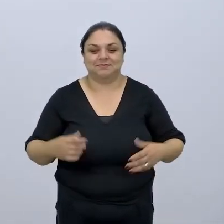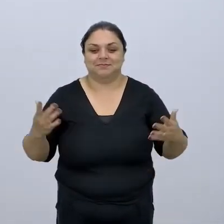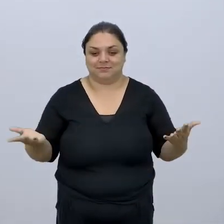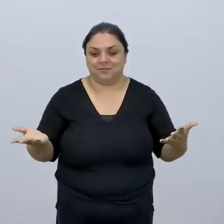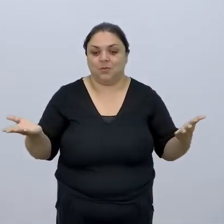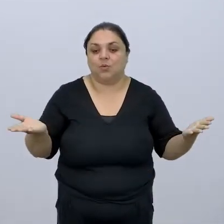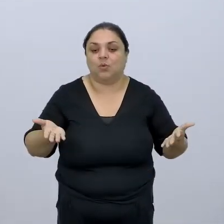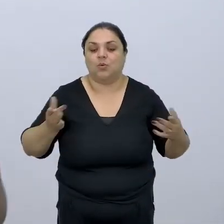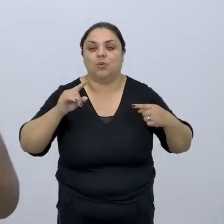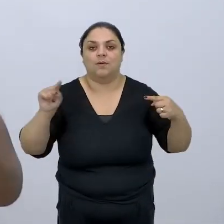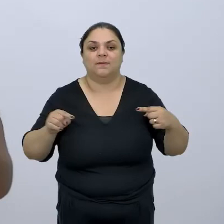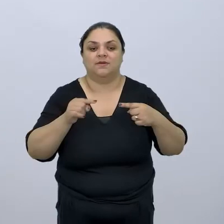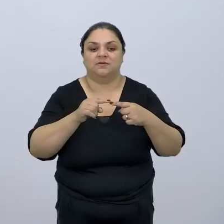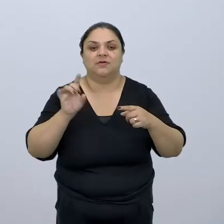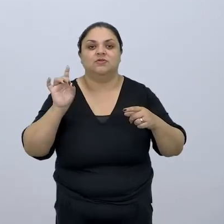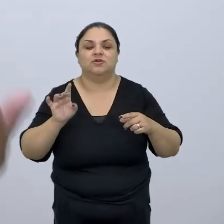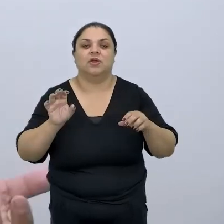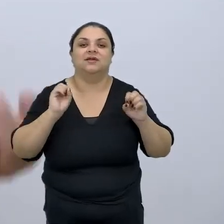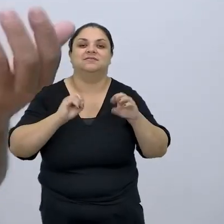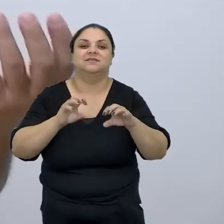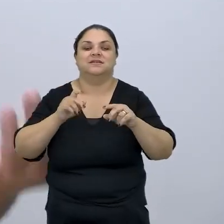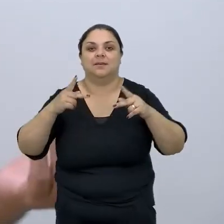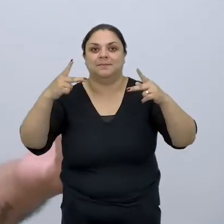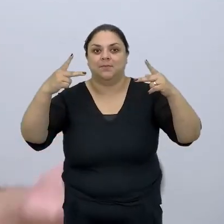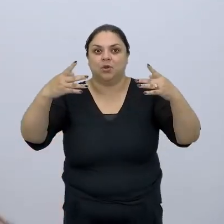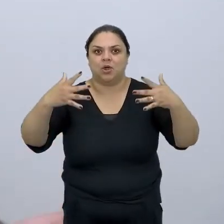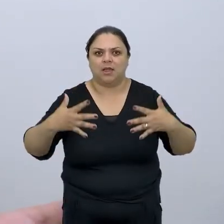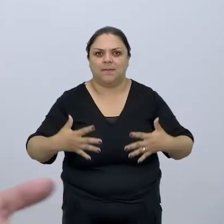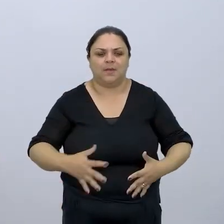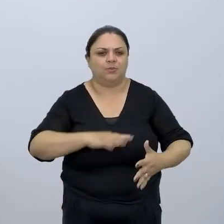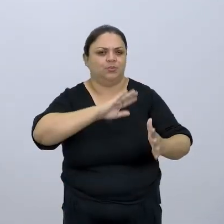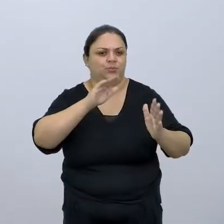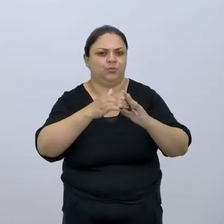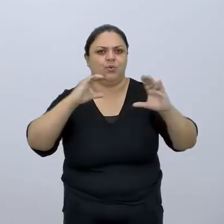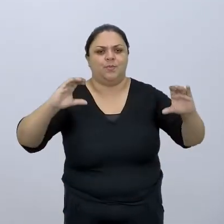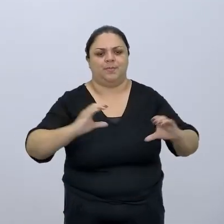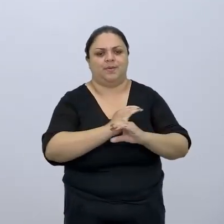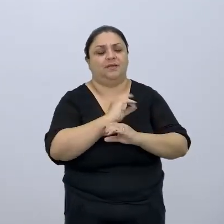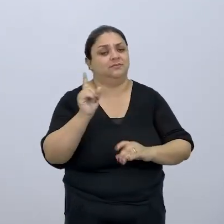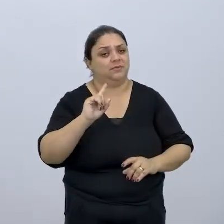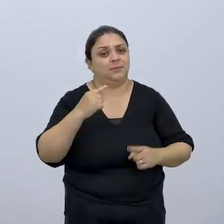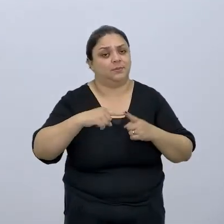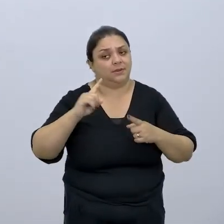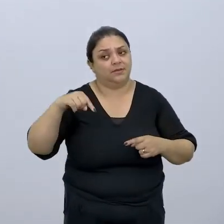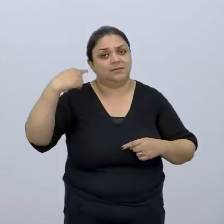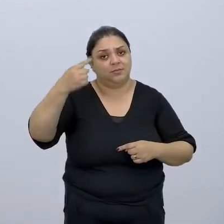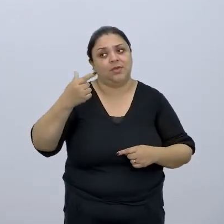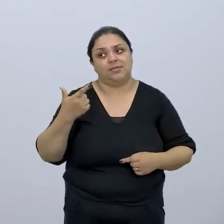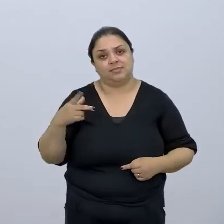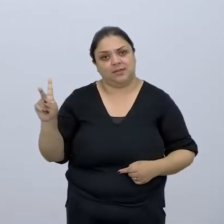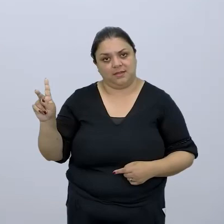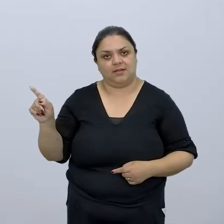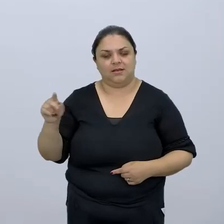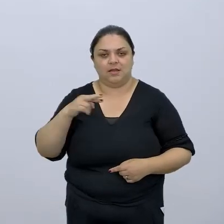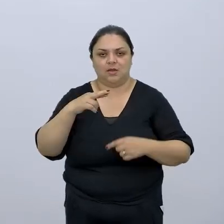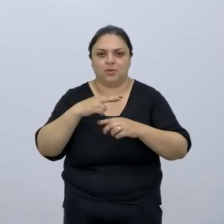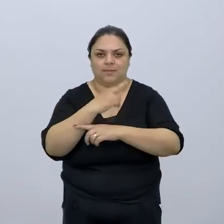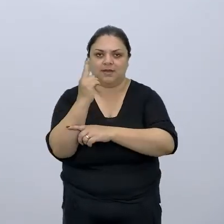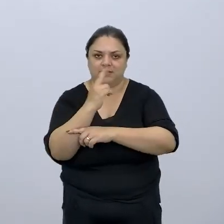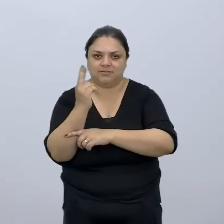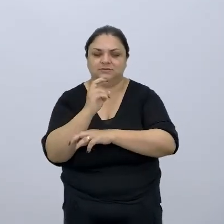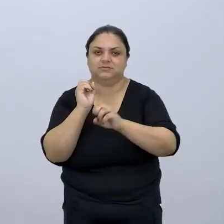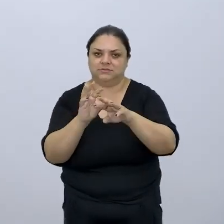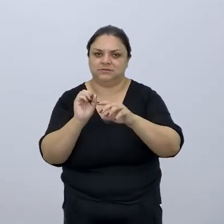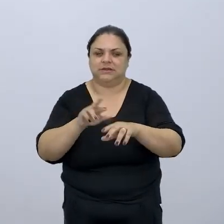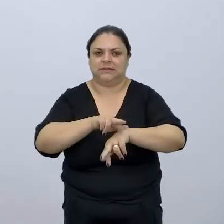como foi falado para vocês, não foi ensinar a fazer programação, mesmo porque a professora Roberta já vai ter uma aula falando sobre programação. A intenção aqui é